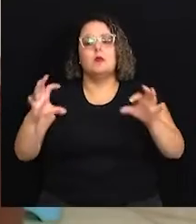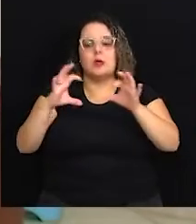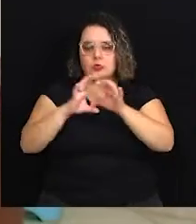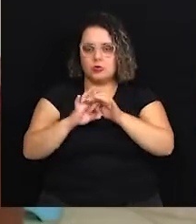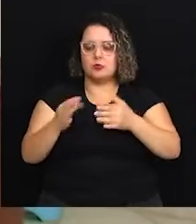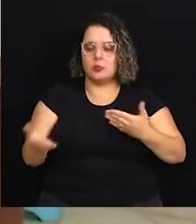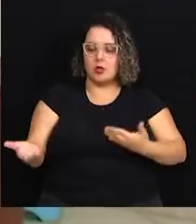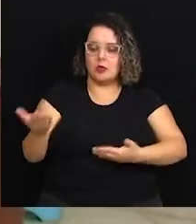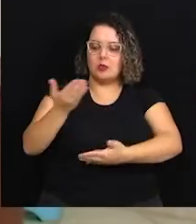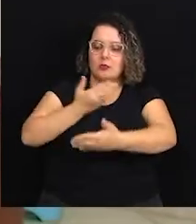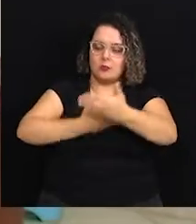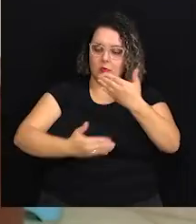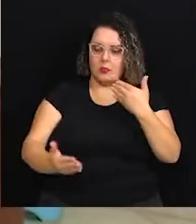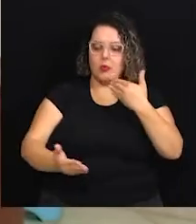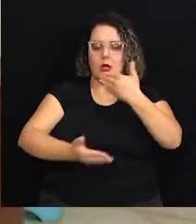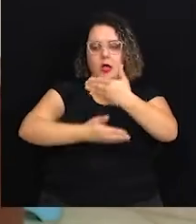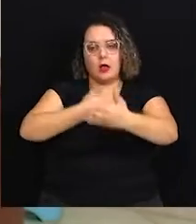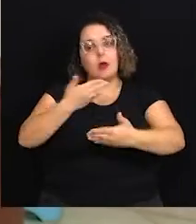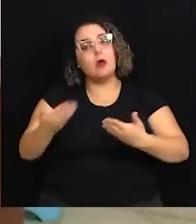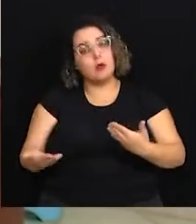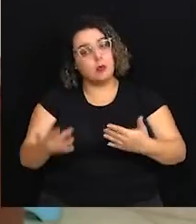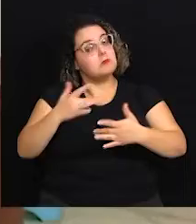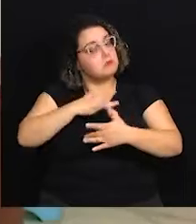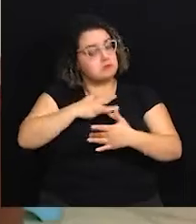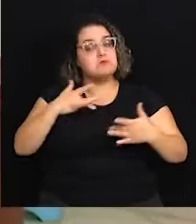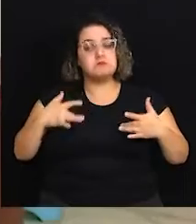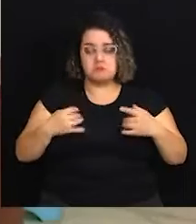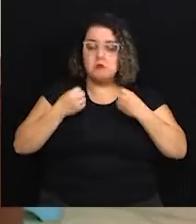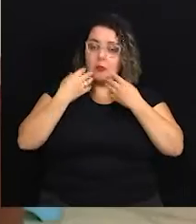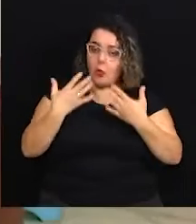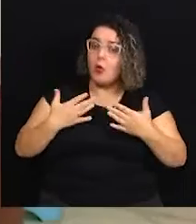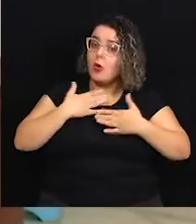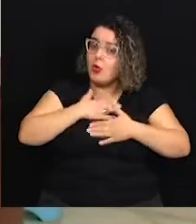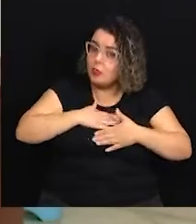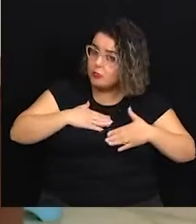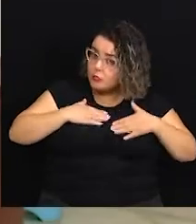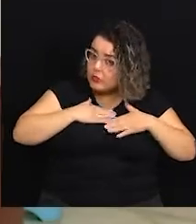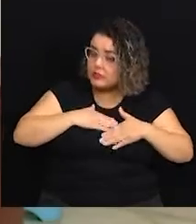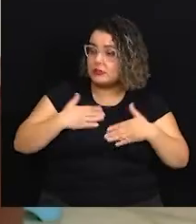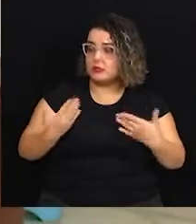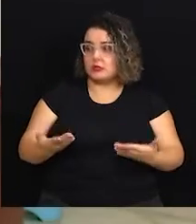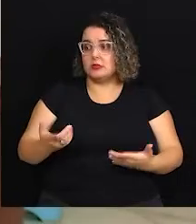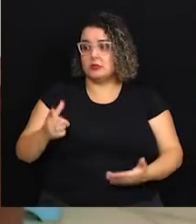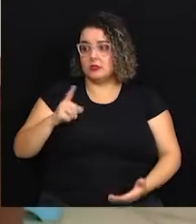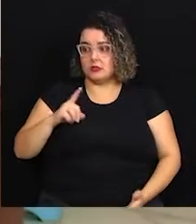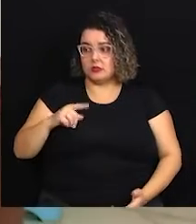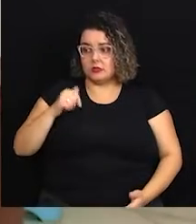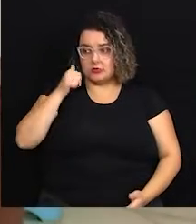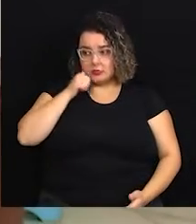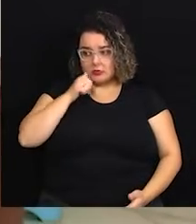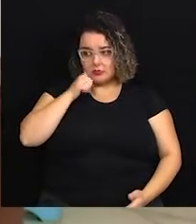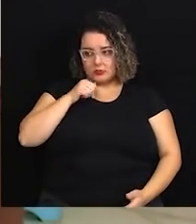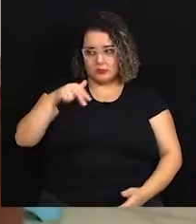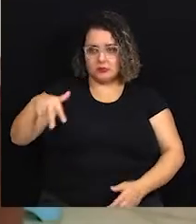uma troca bem, bem saudável, é gostoso. Por exemplo, hoje tem uma moça aqui que está fazendo estágio para observar isso,